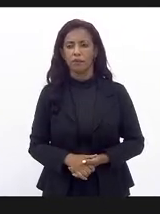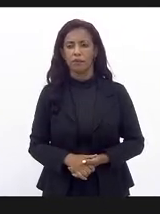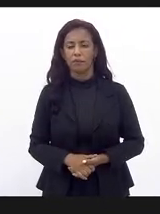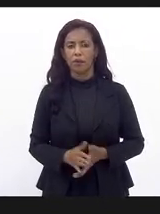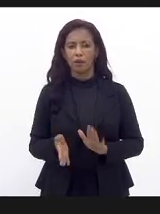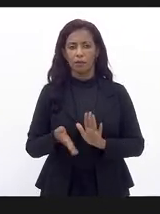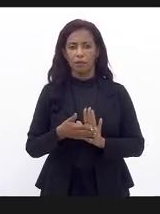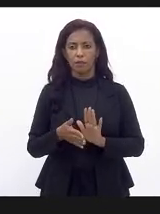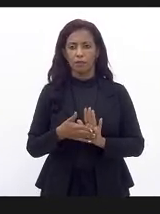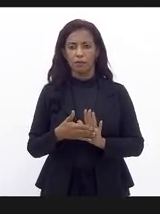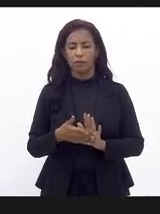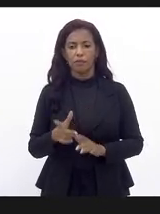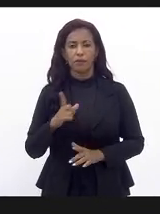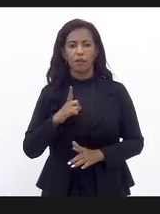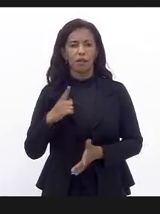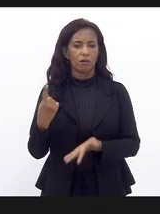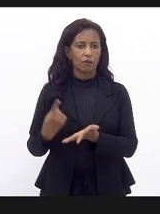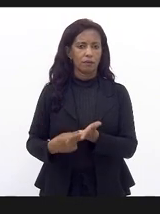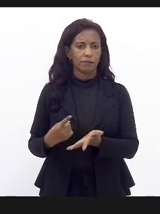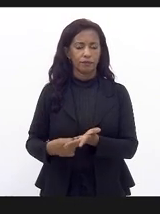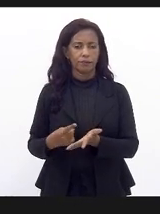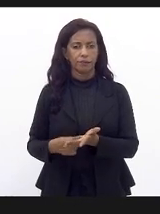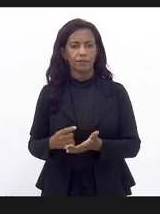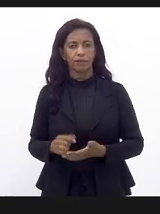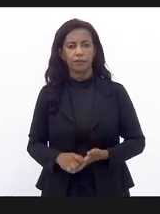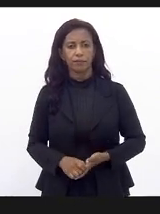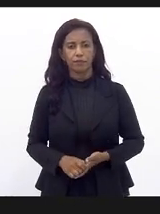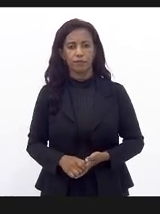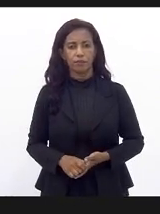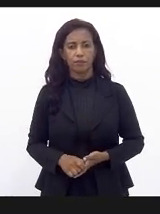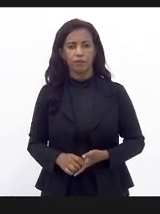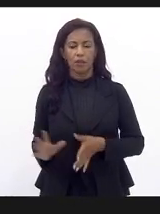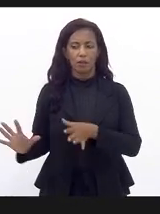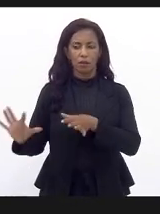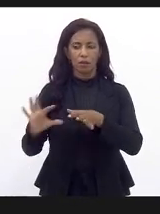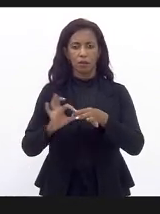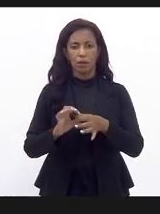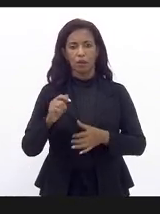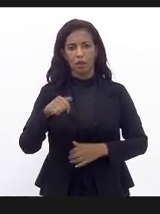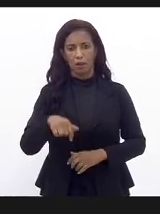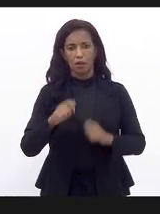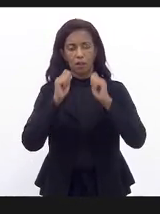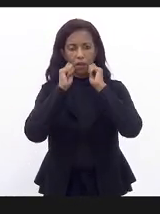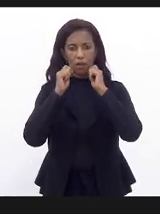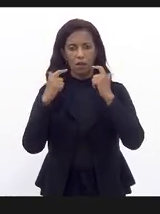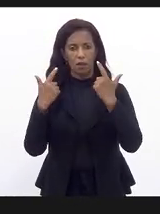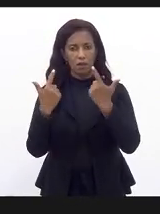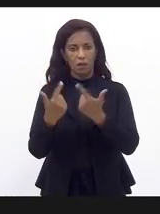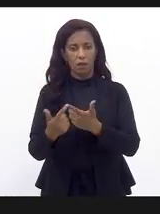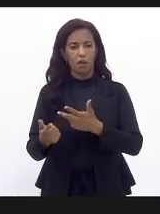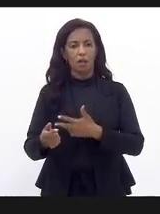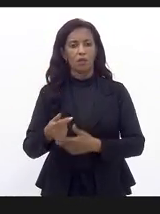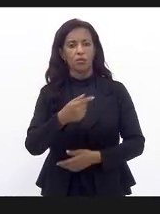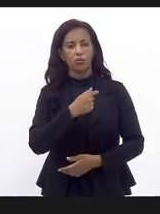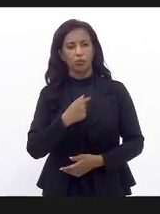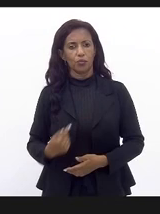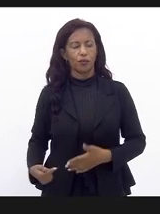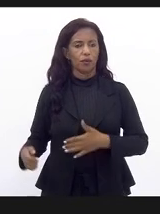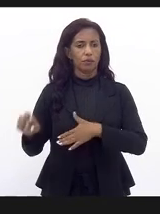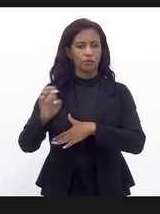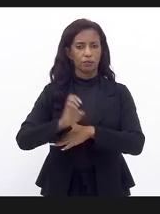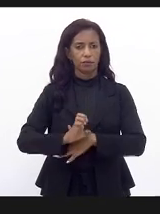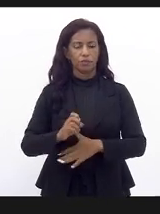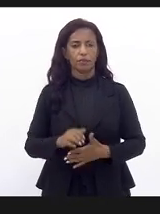e propostas, houve um acordo, um consenso entre esta Casa Legislativa e o Executivo